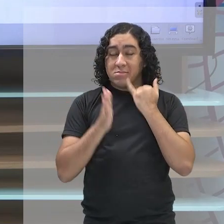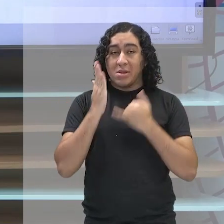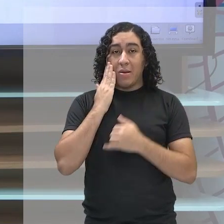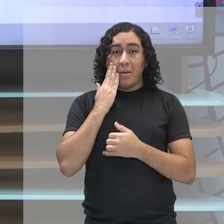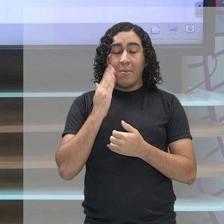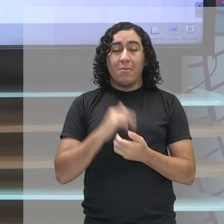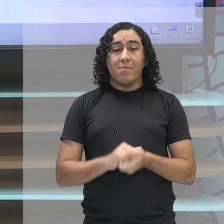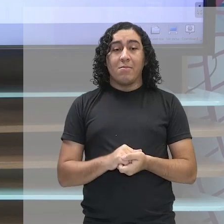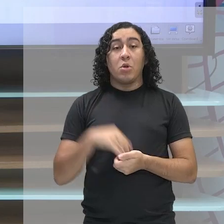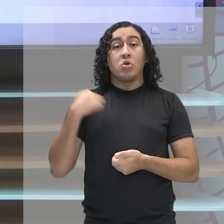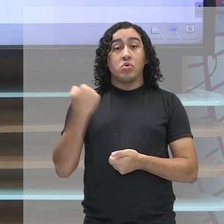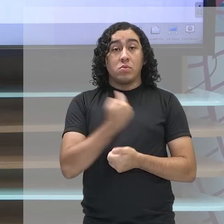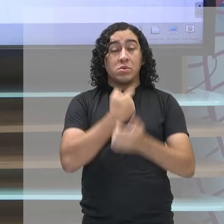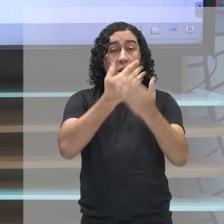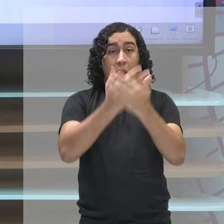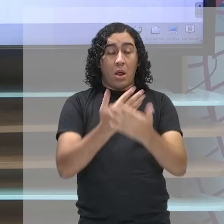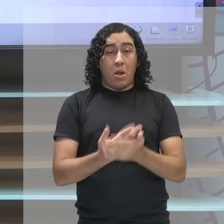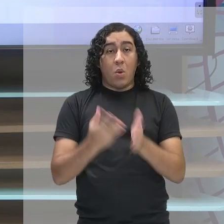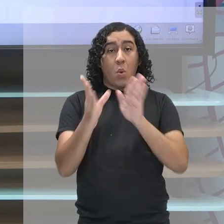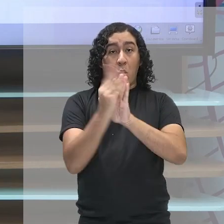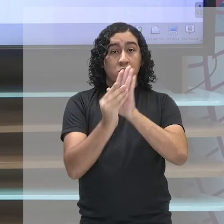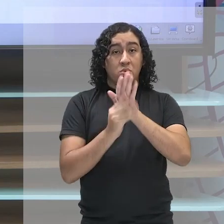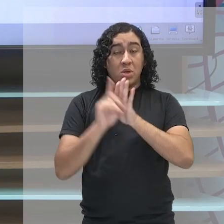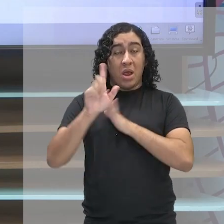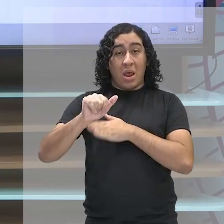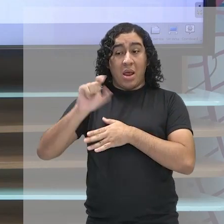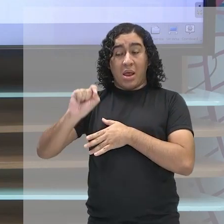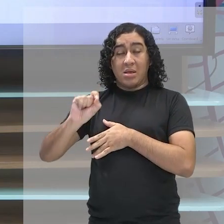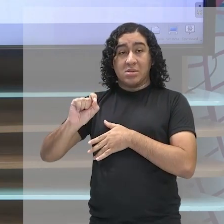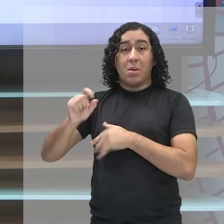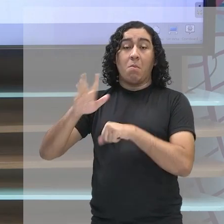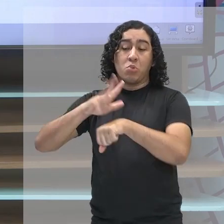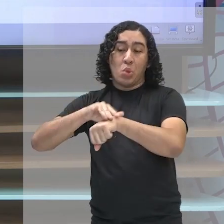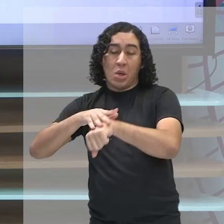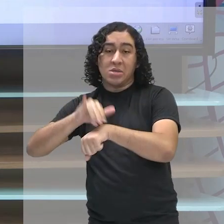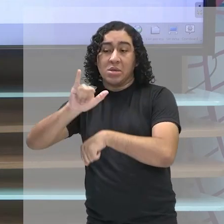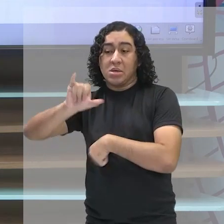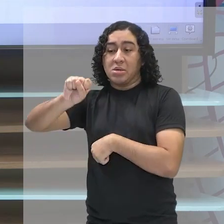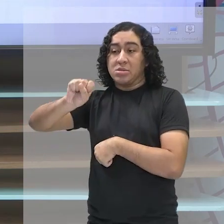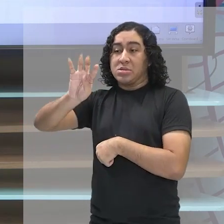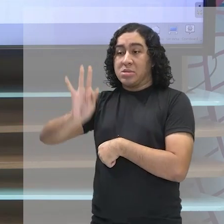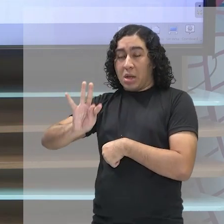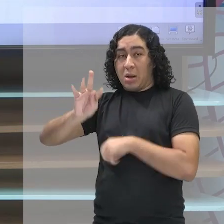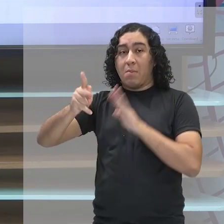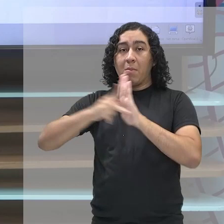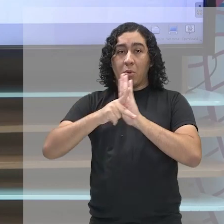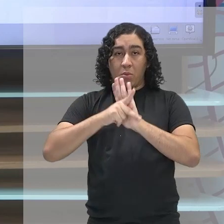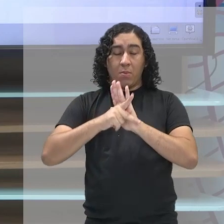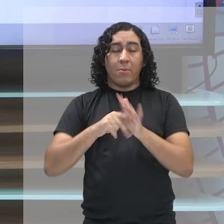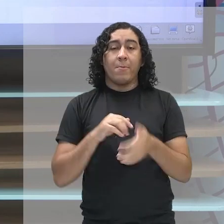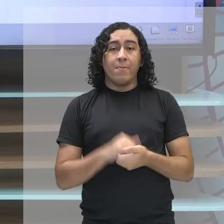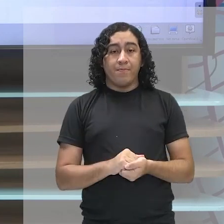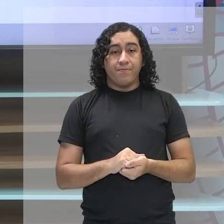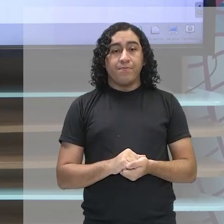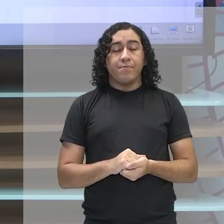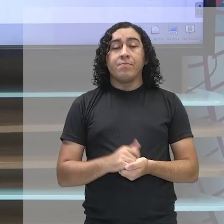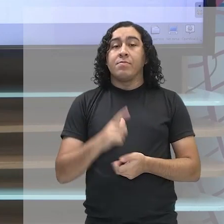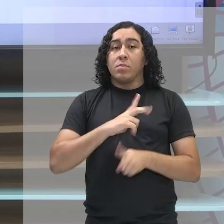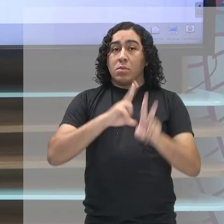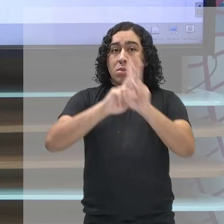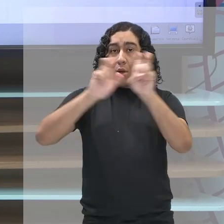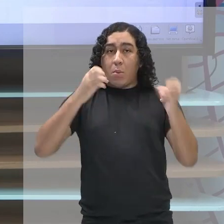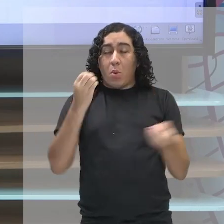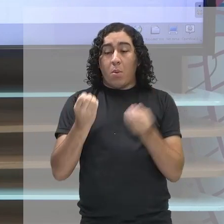está aí nessa aula falando sobre as infecções sexualmente transmissíveis, né? Que são as ISTs, falando da importância